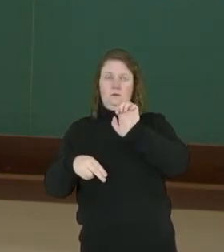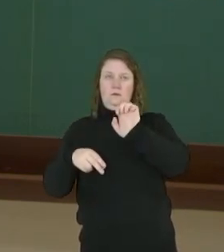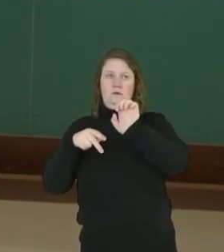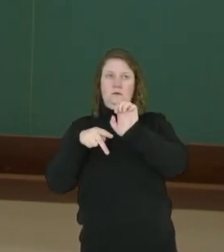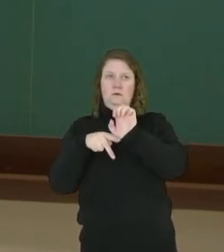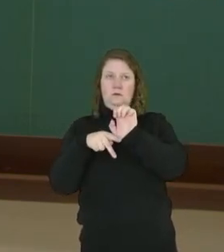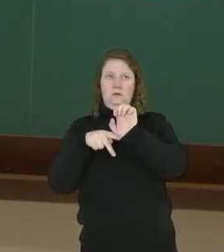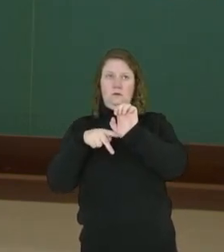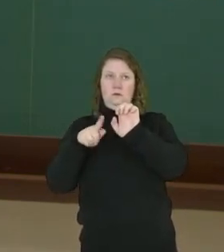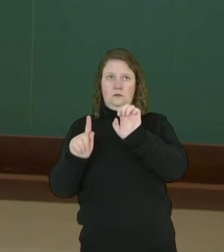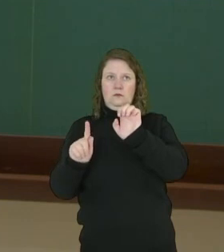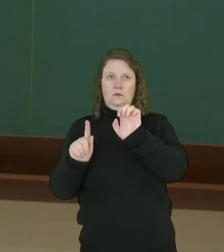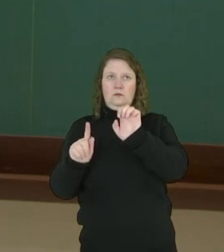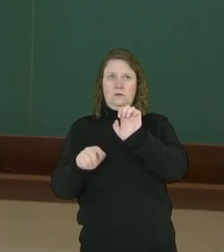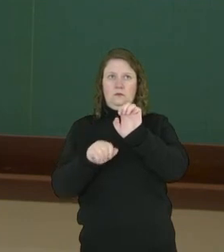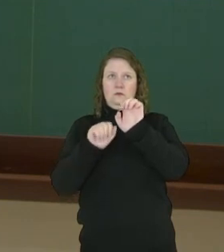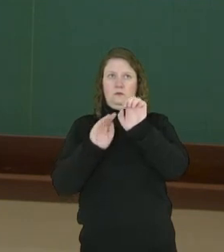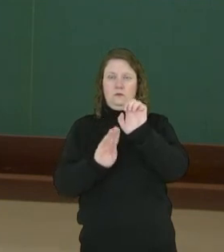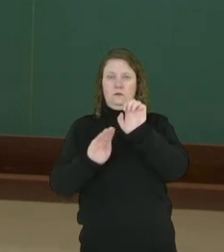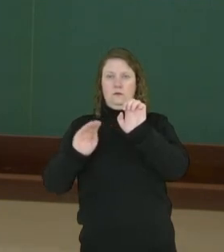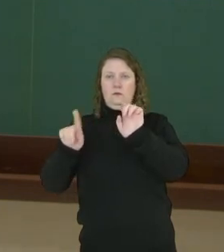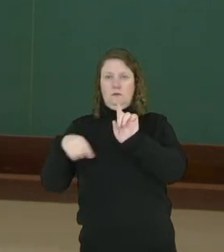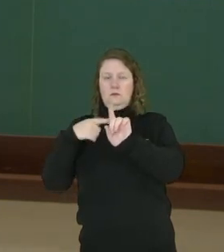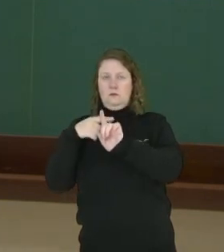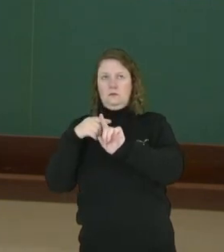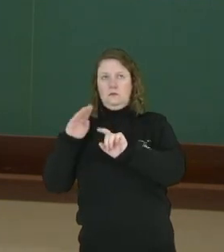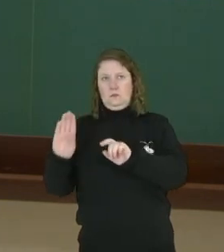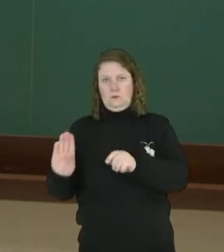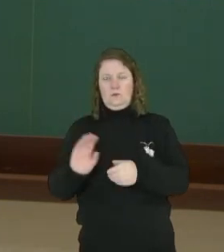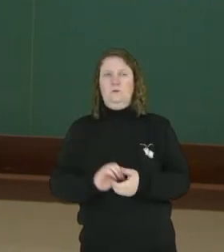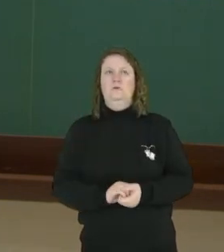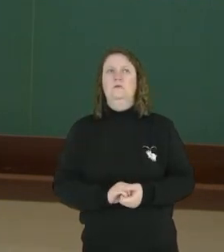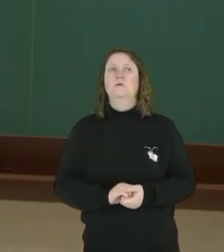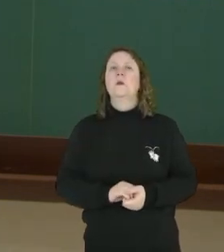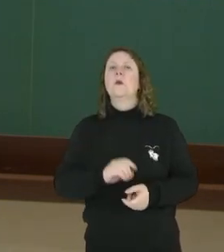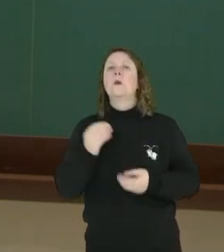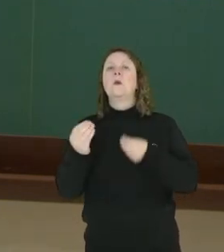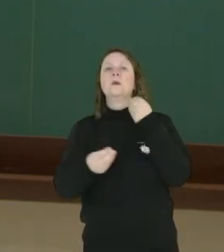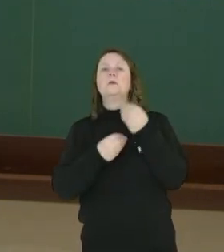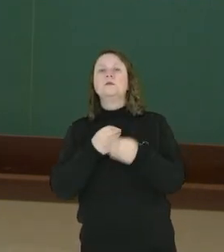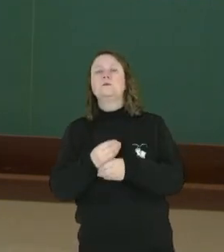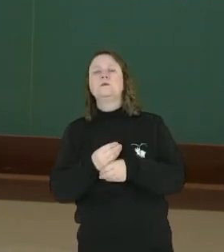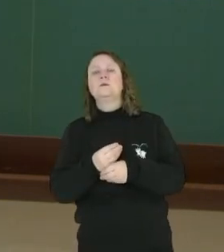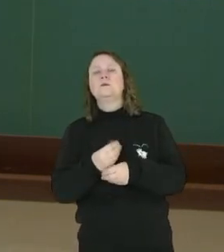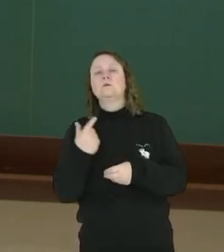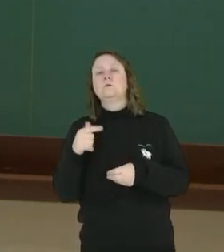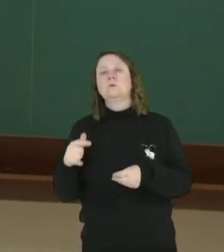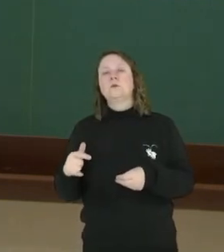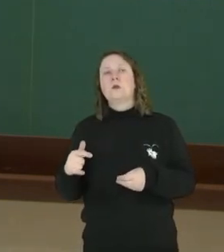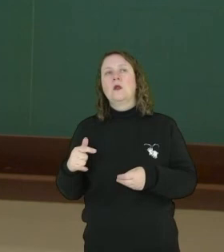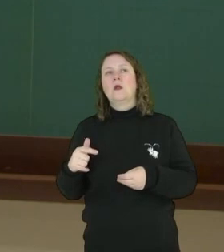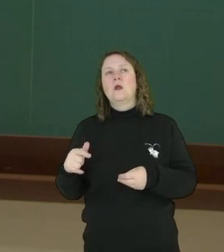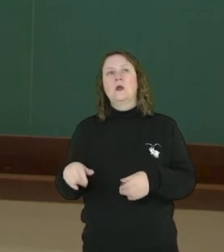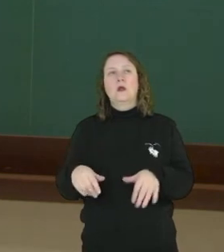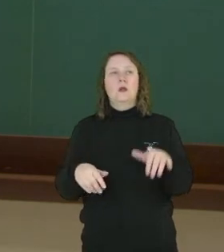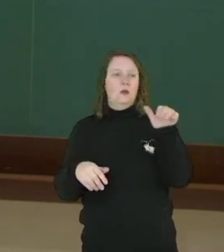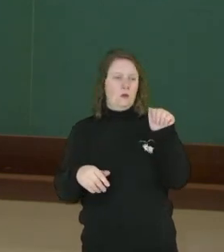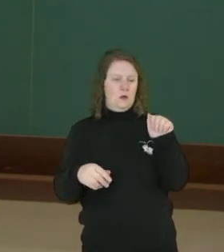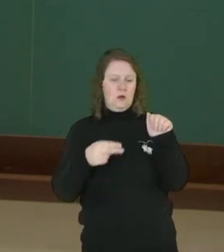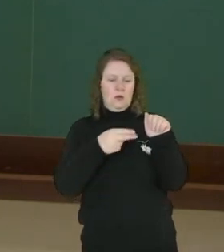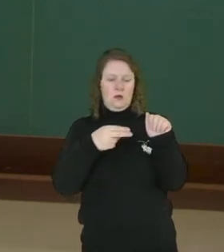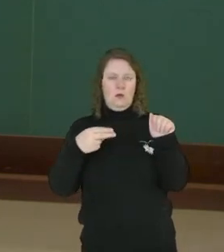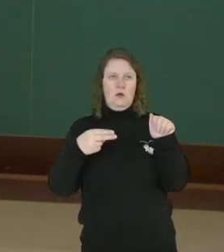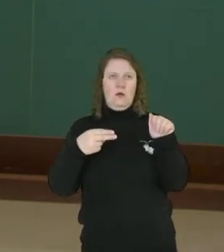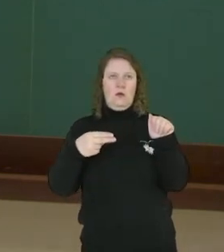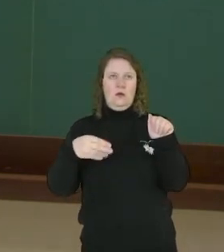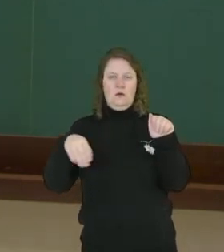cinética do ponto B. Ou seja, como não existe dissipação de energia, eu posso dizer que a energia mecânica do ponto A é igual à energia mecânica do ponto